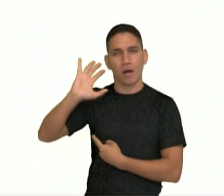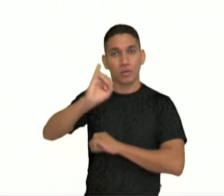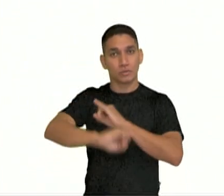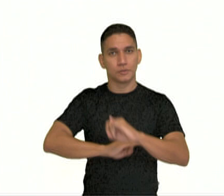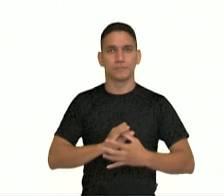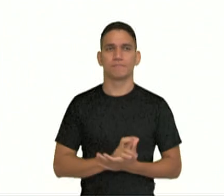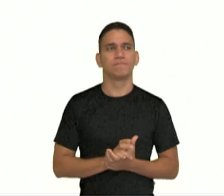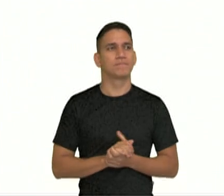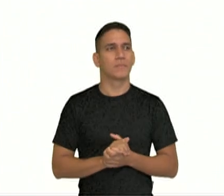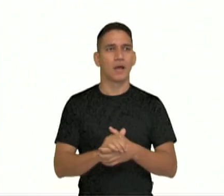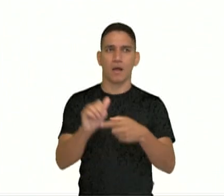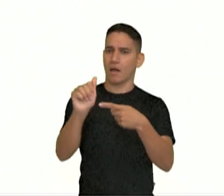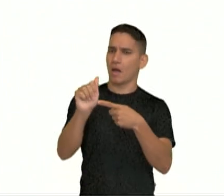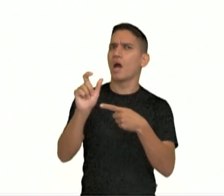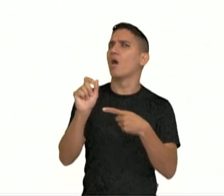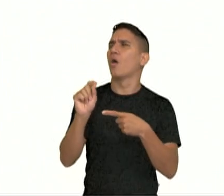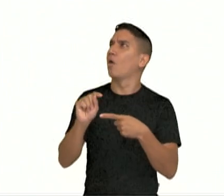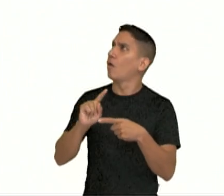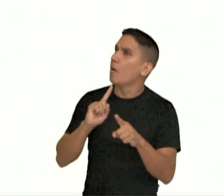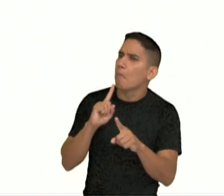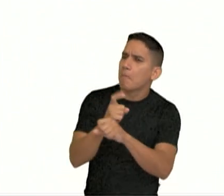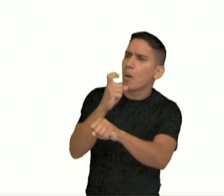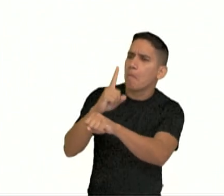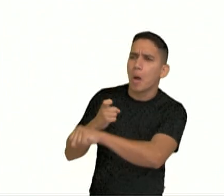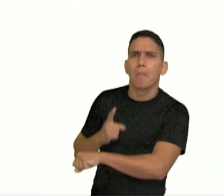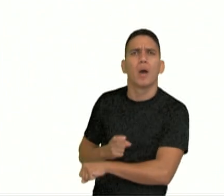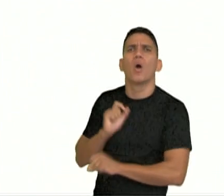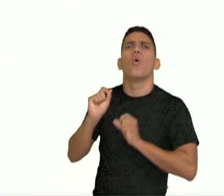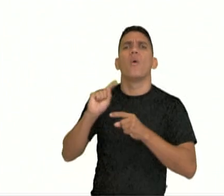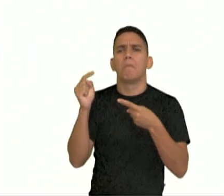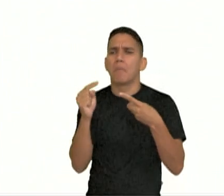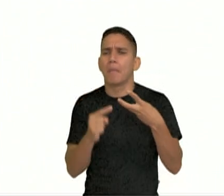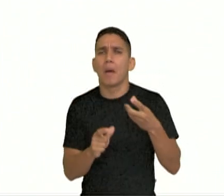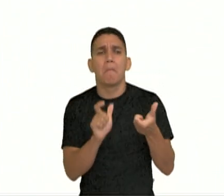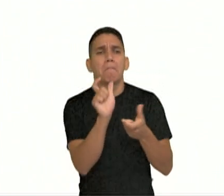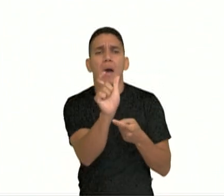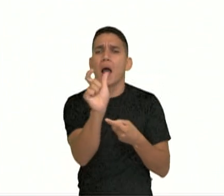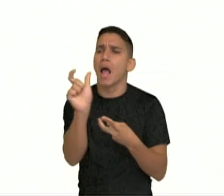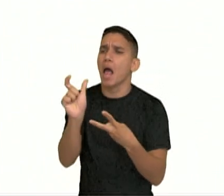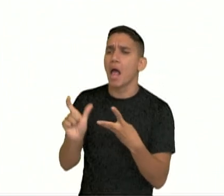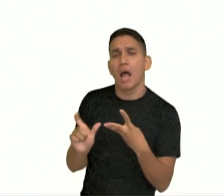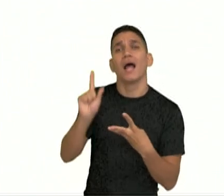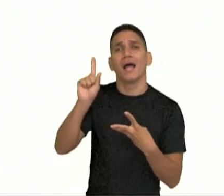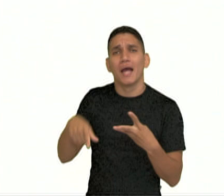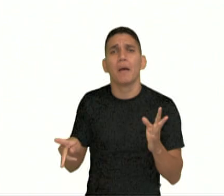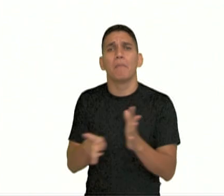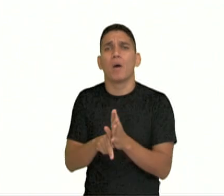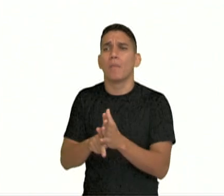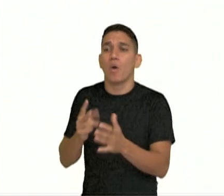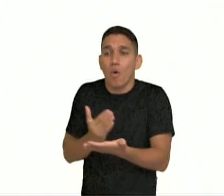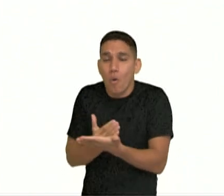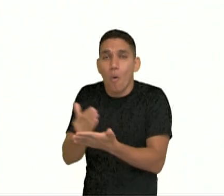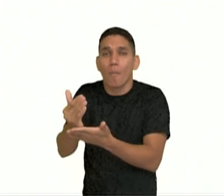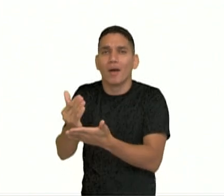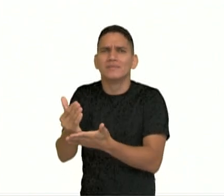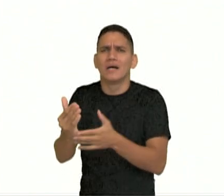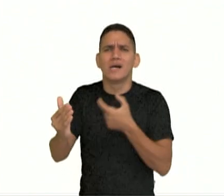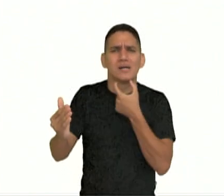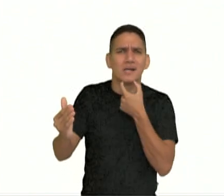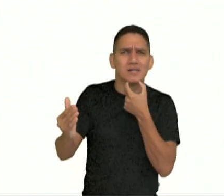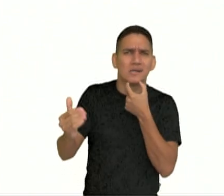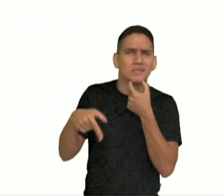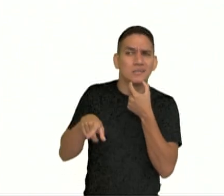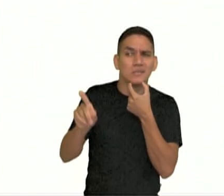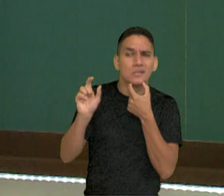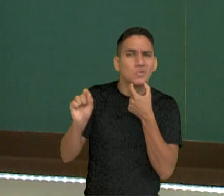A. Identifique as palavras que têm como origem o idioma inglês. Então, vocês